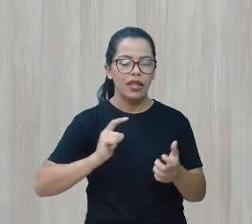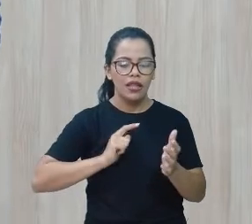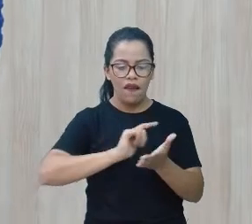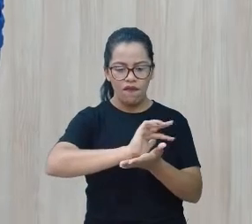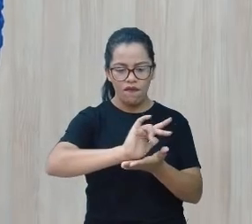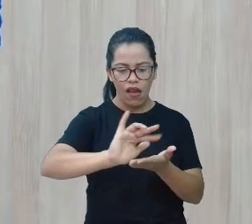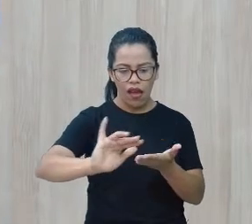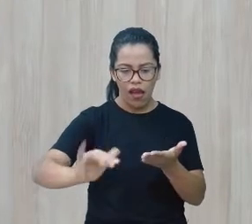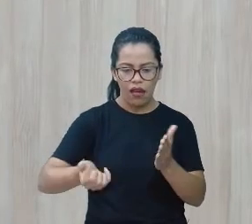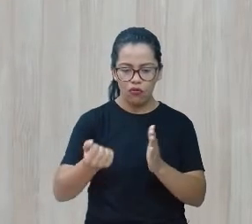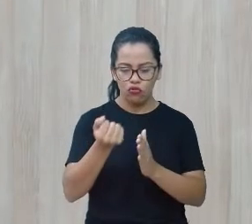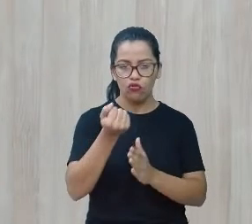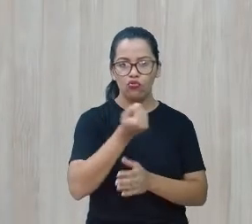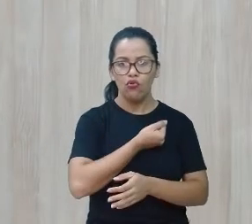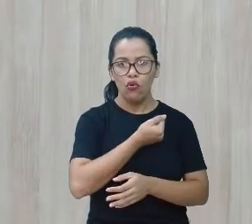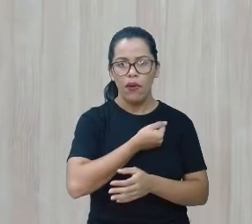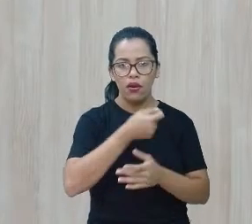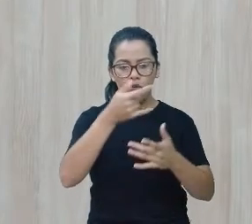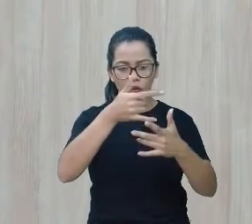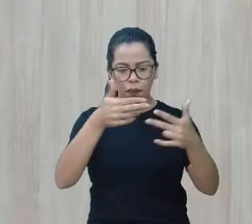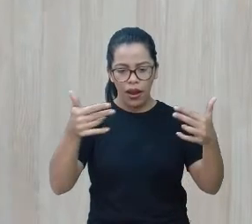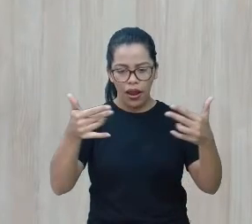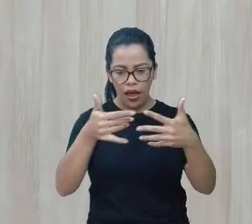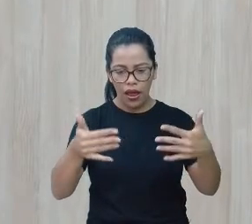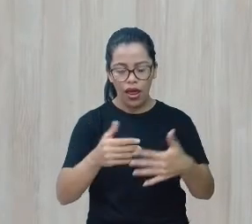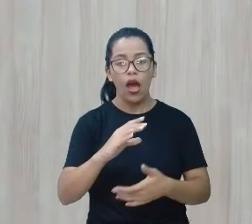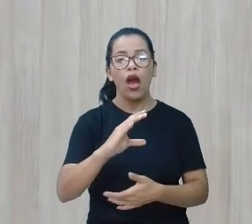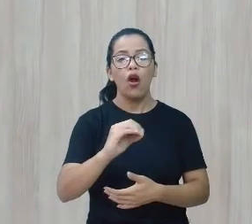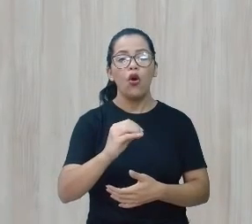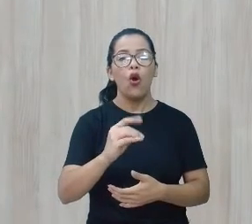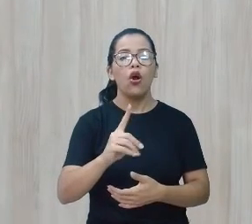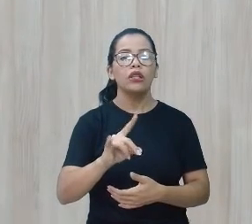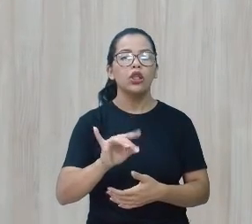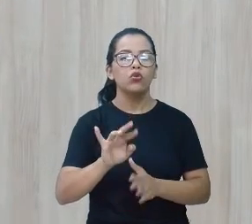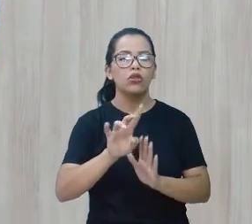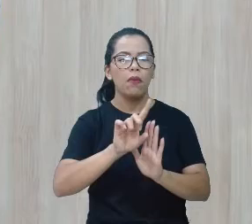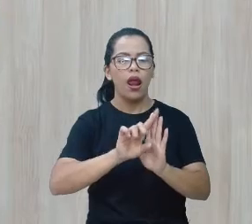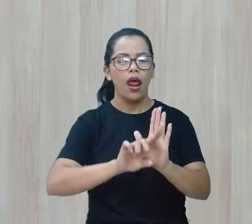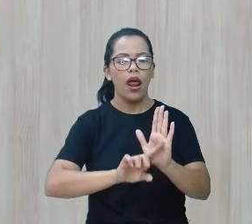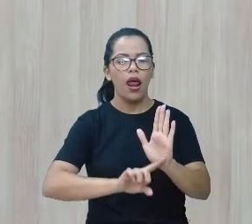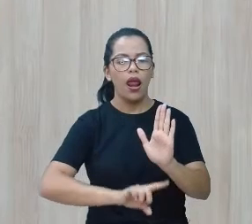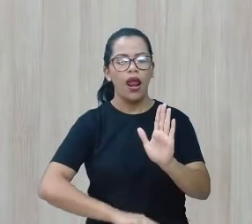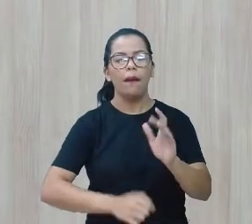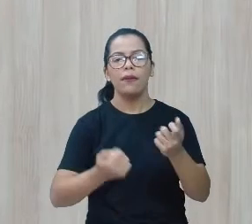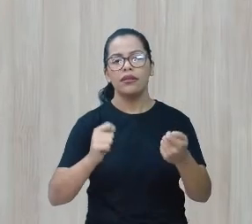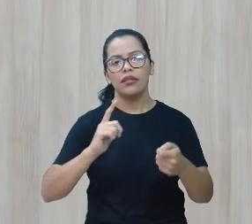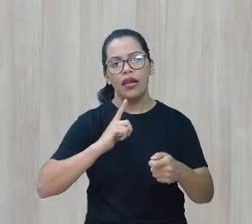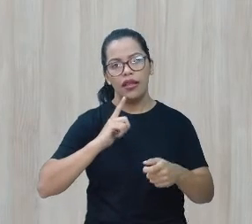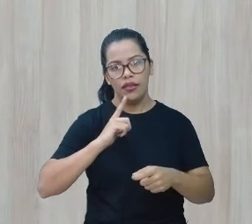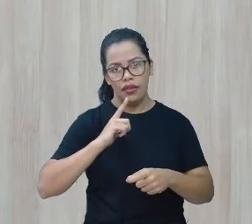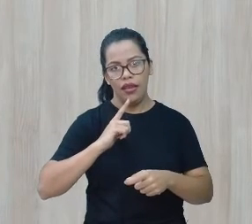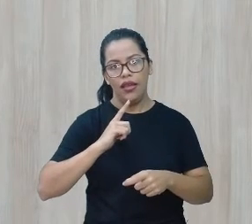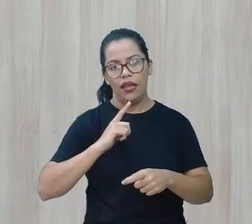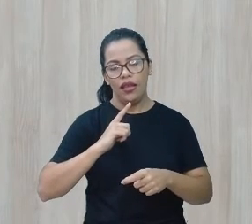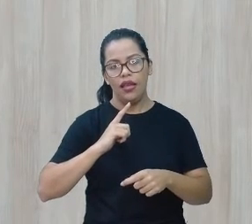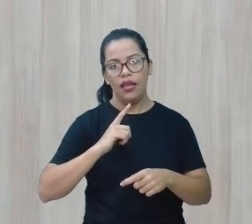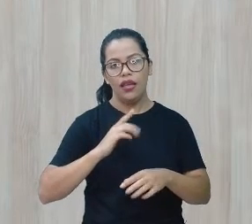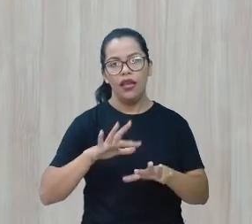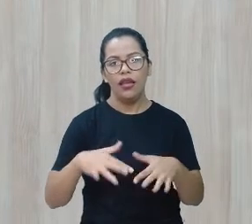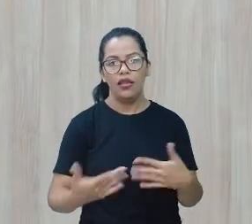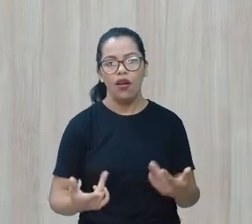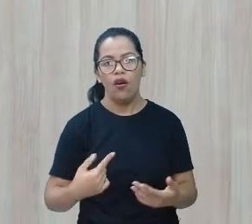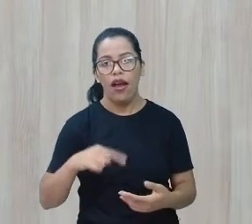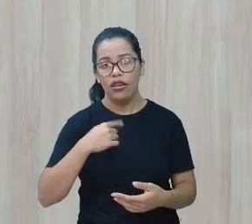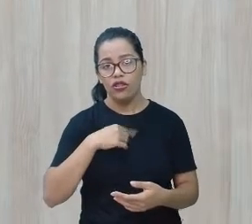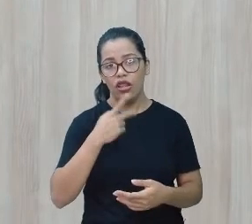execute aquela atitude, né? Hoje, para o robô, para o nosso celular, a gente fala algum comando e o celular já fala de volta para a gente. Então,